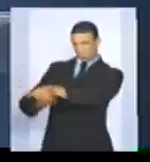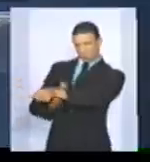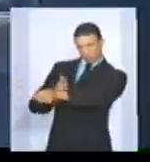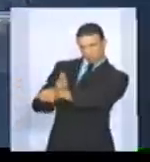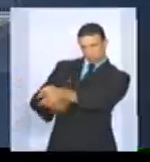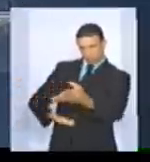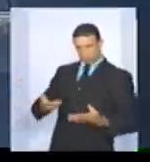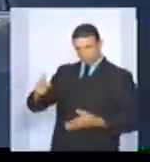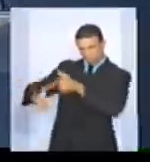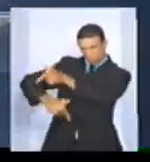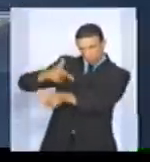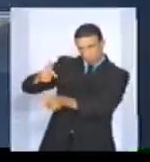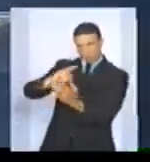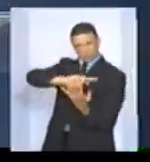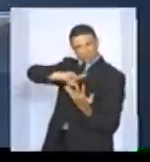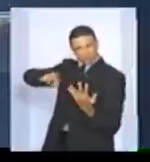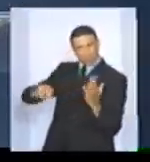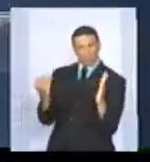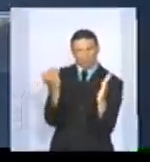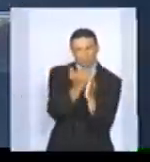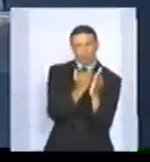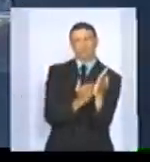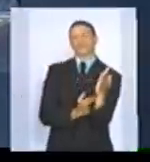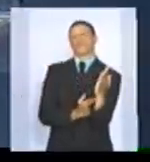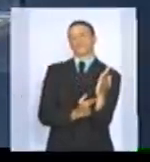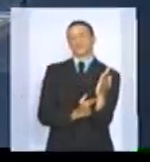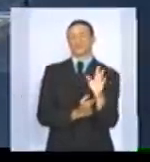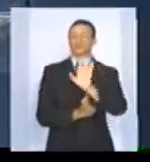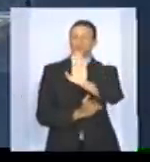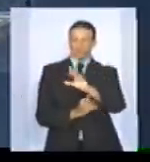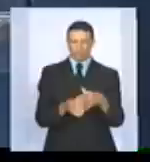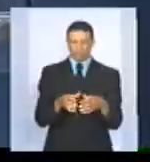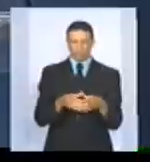etc, etc. Ora, a ANCINE,